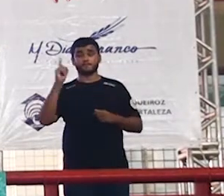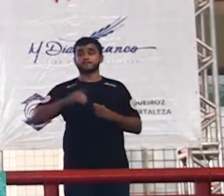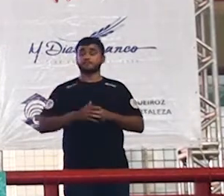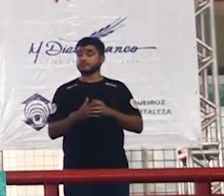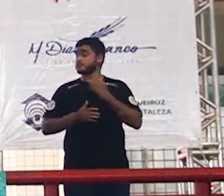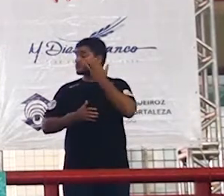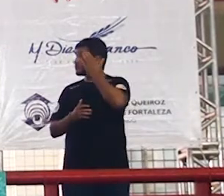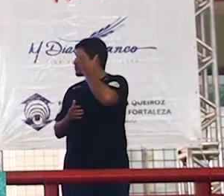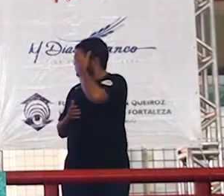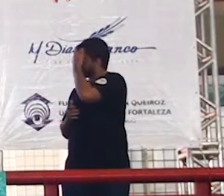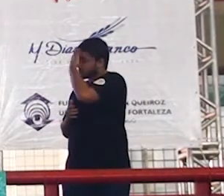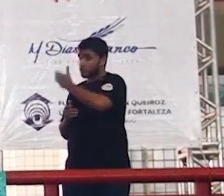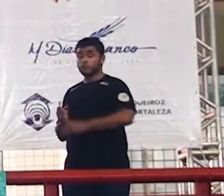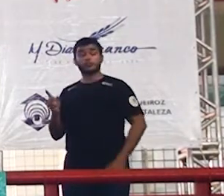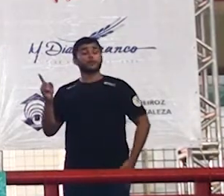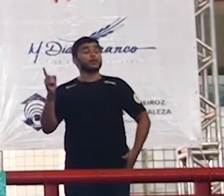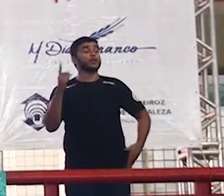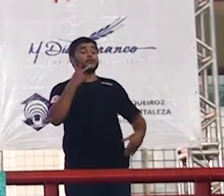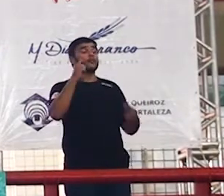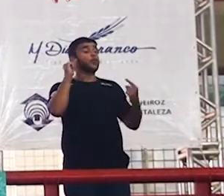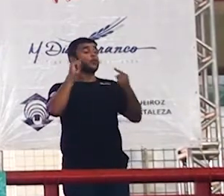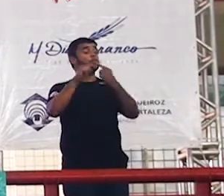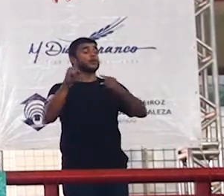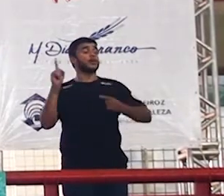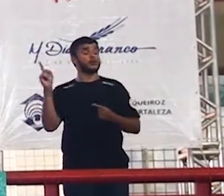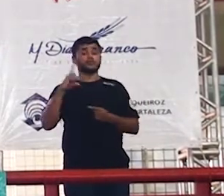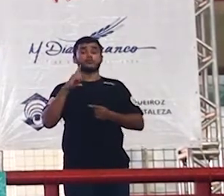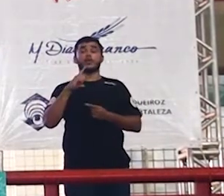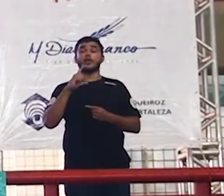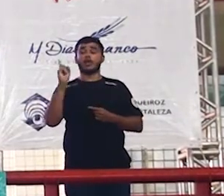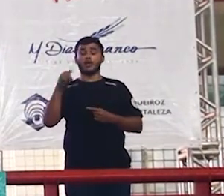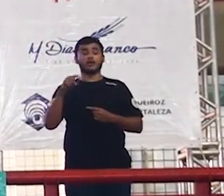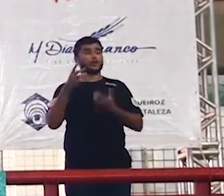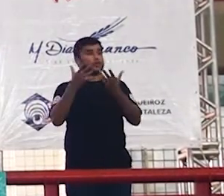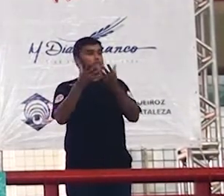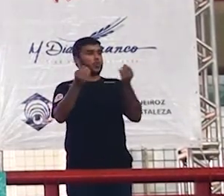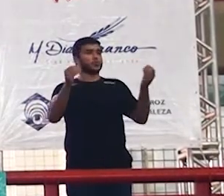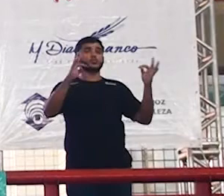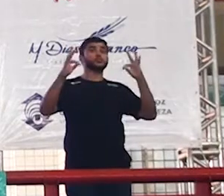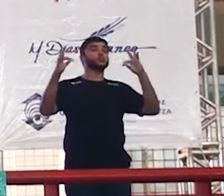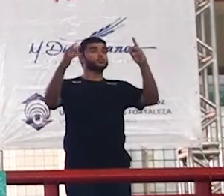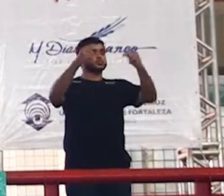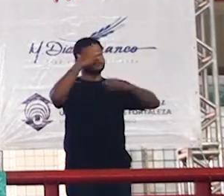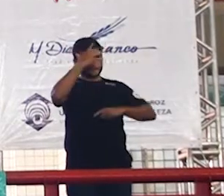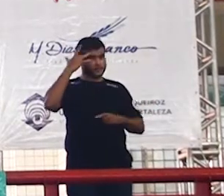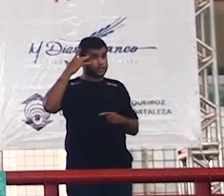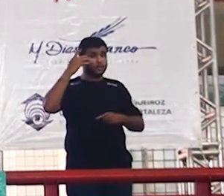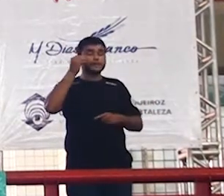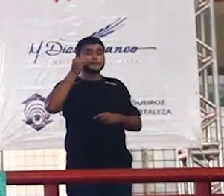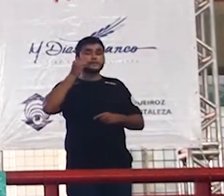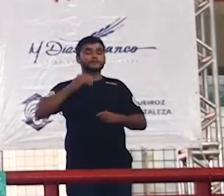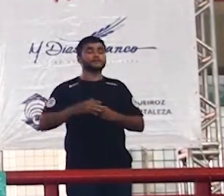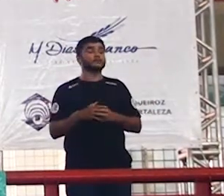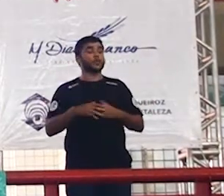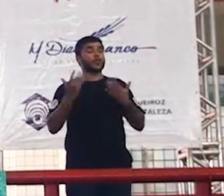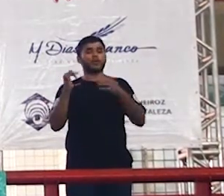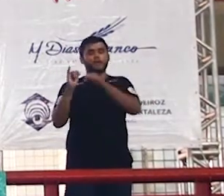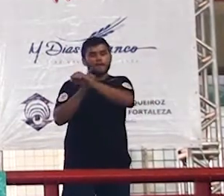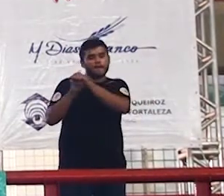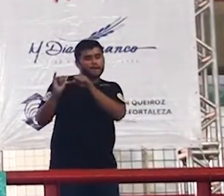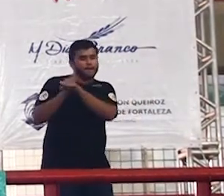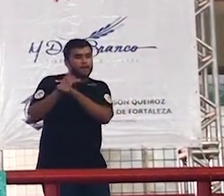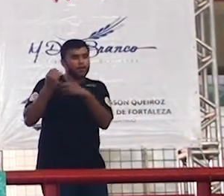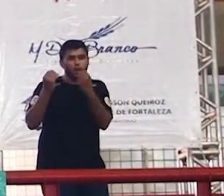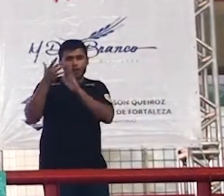O autor procurou alcançar um público-alvo vasto, amplo, geral, e o recurso que ele utilizou